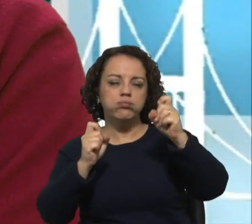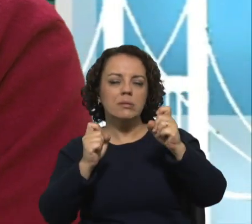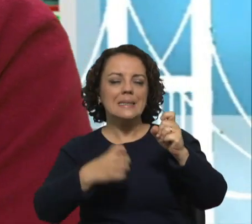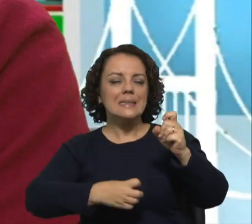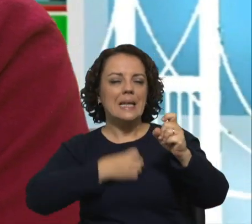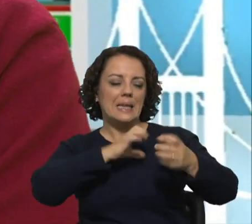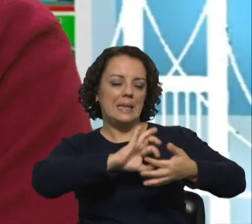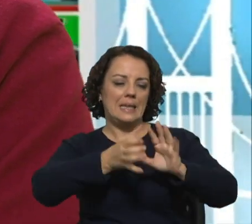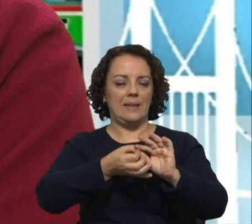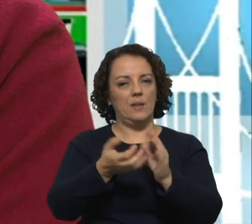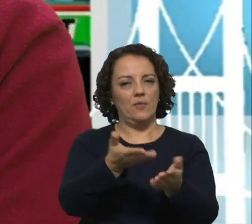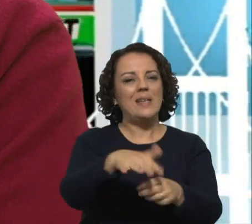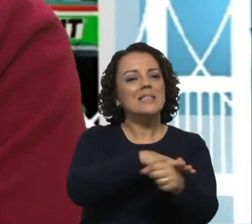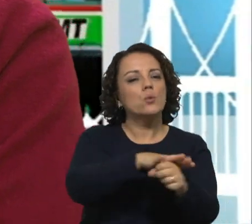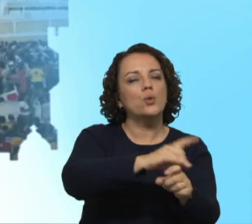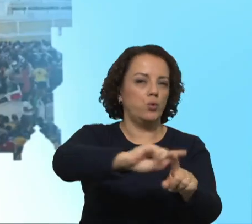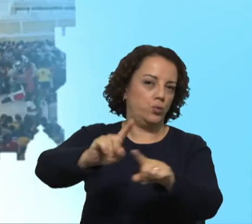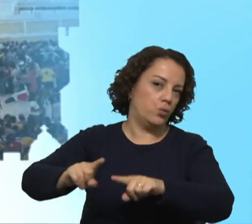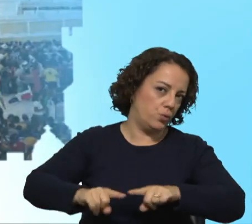as diferentes situações.